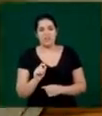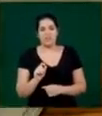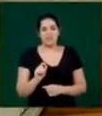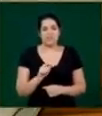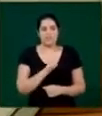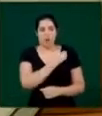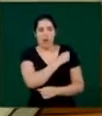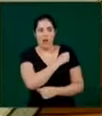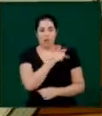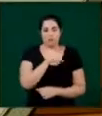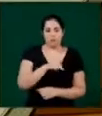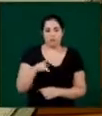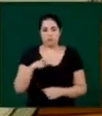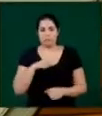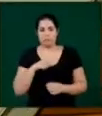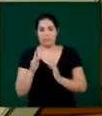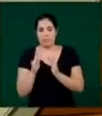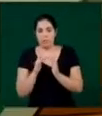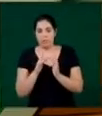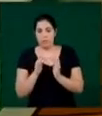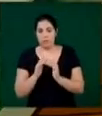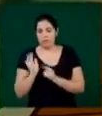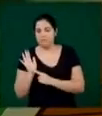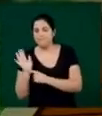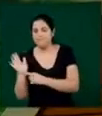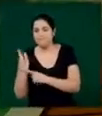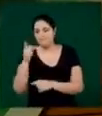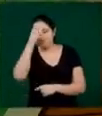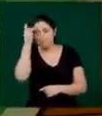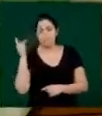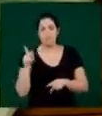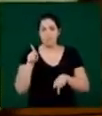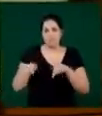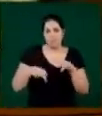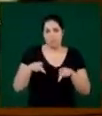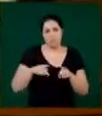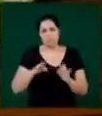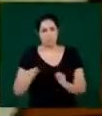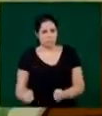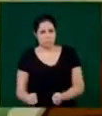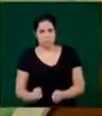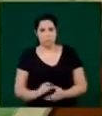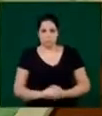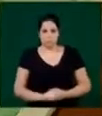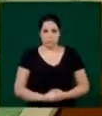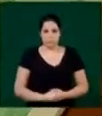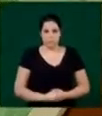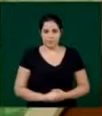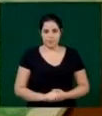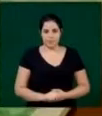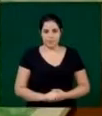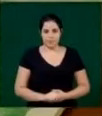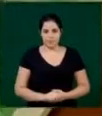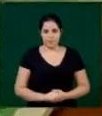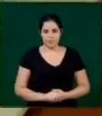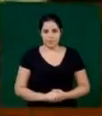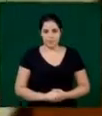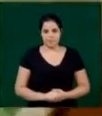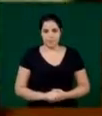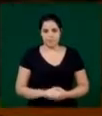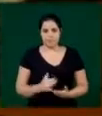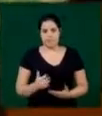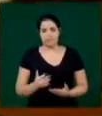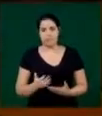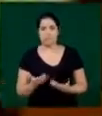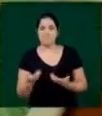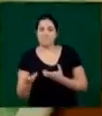Federal de Uberlândia para um público que não teria acesso normal a esses locais, né? Então, a